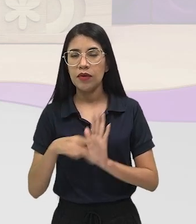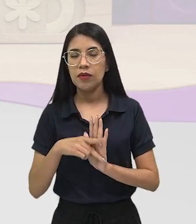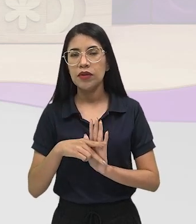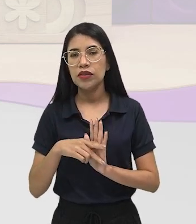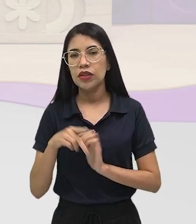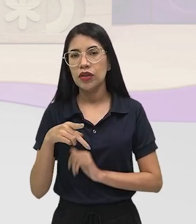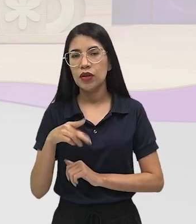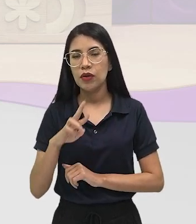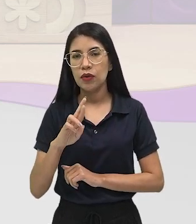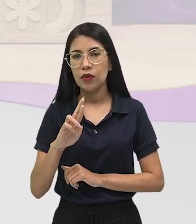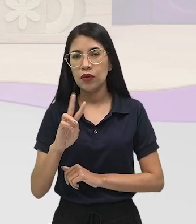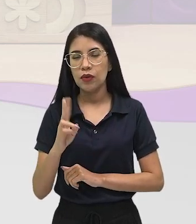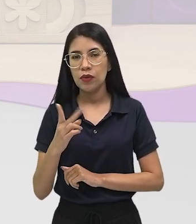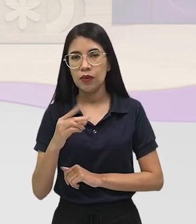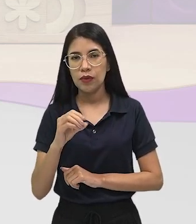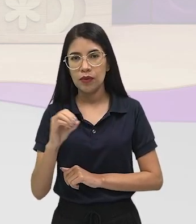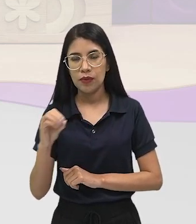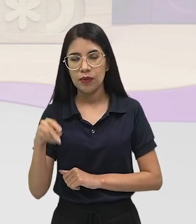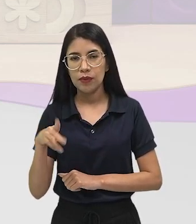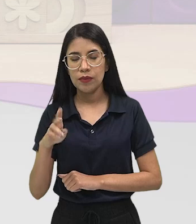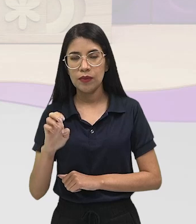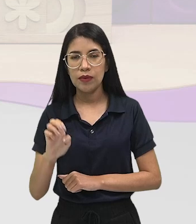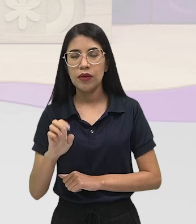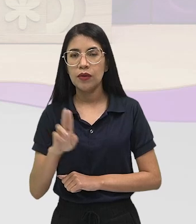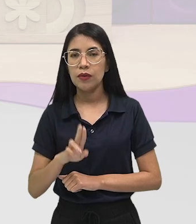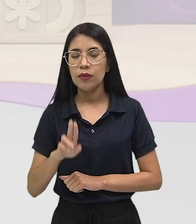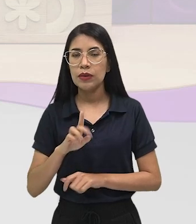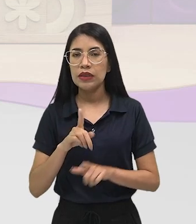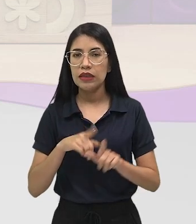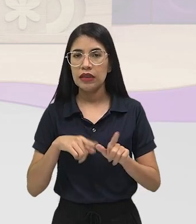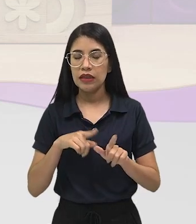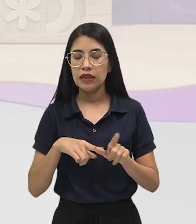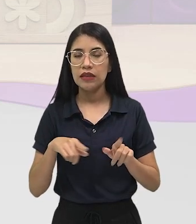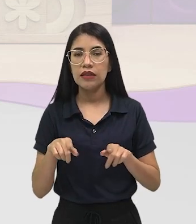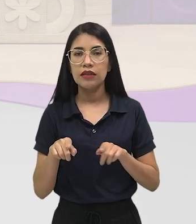conceitos matemáticos, utilizando as letras